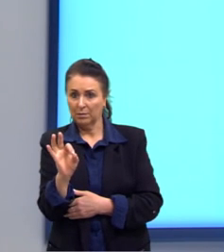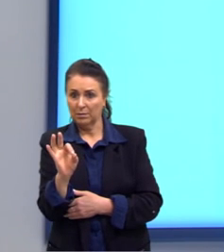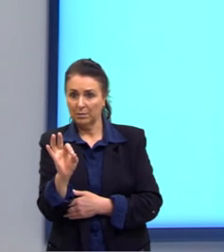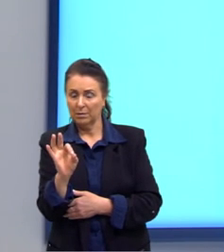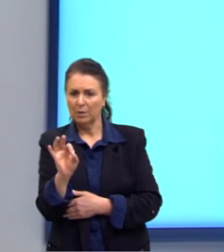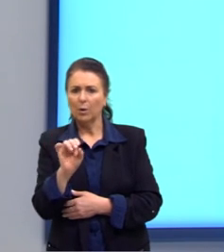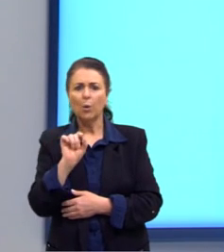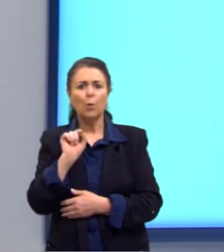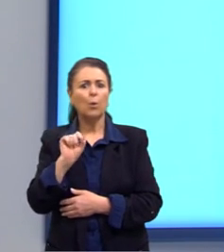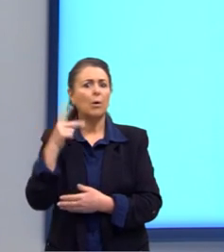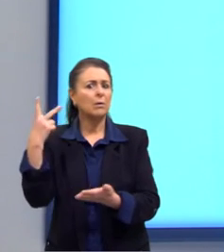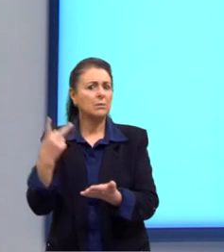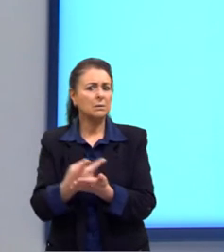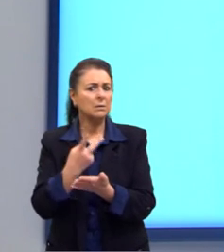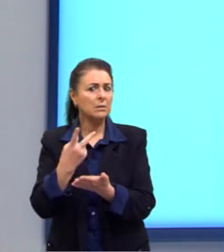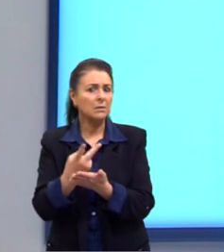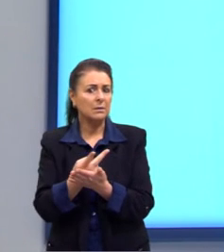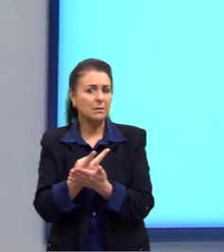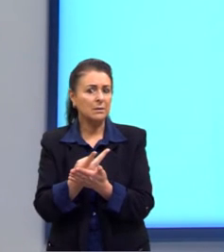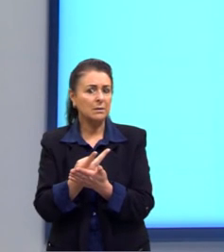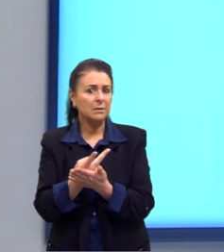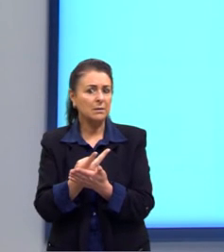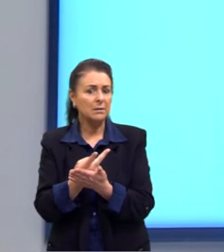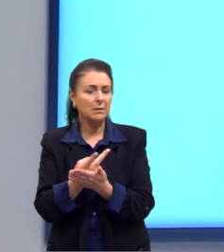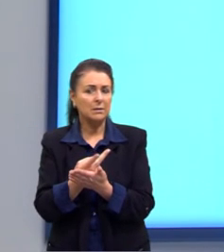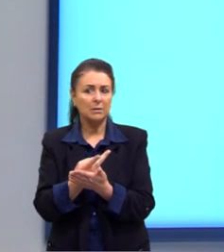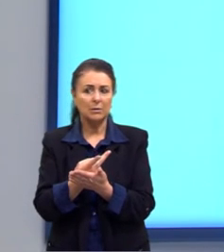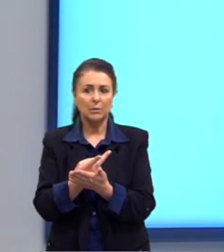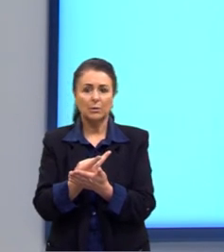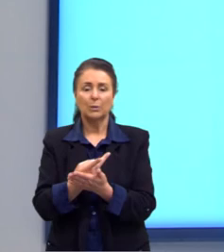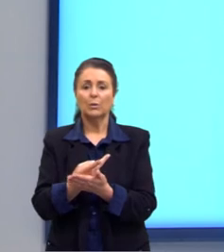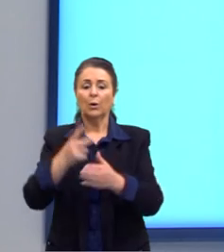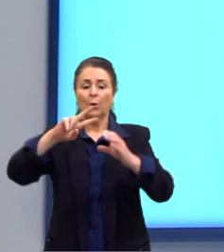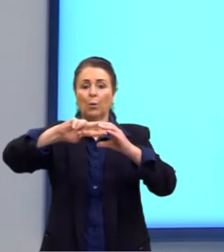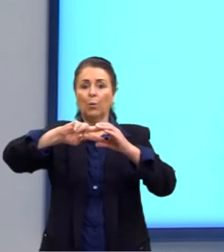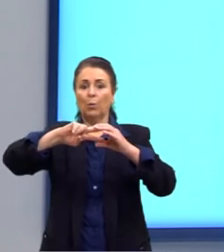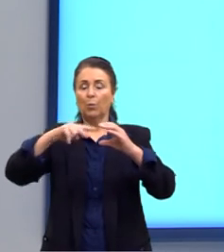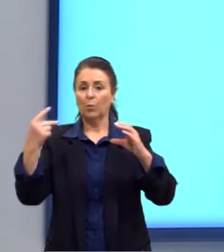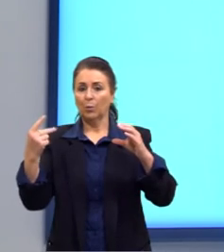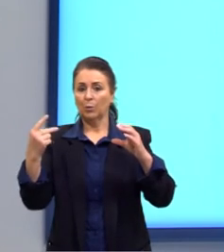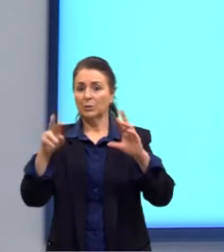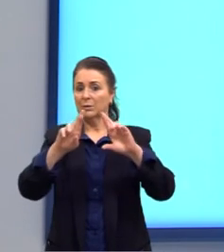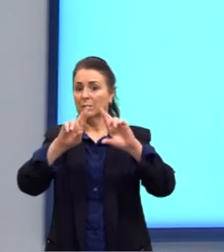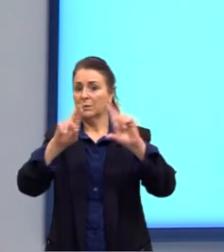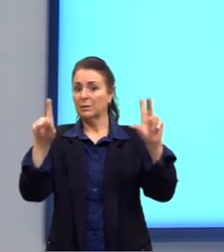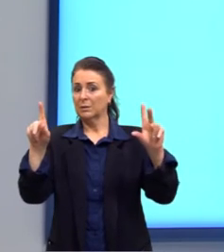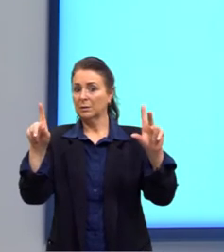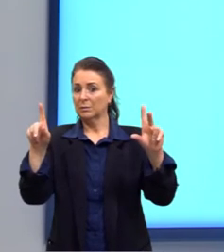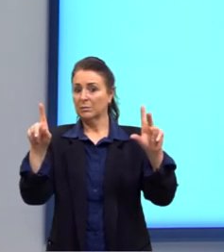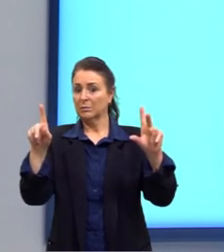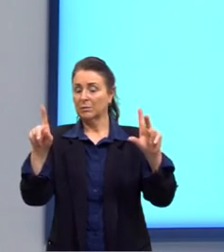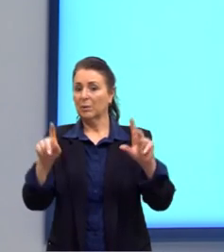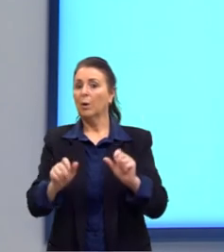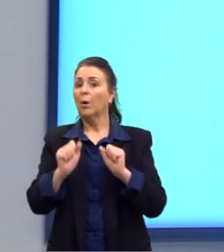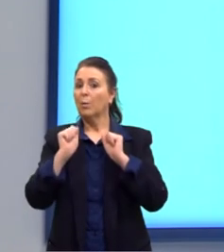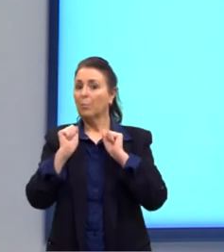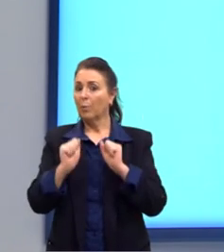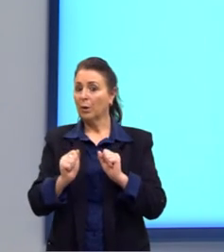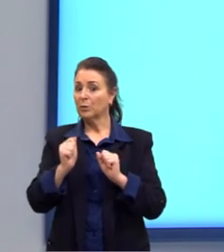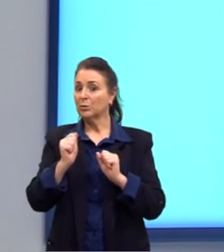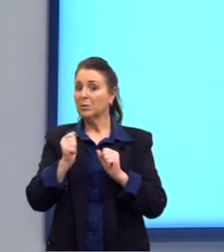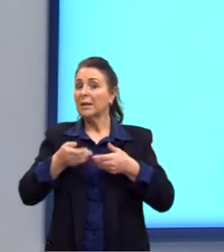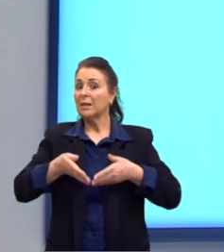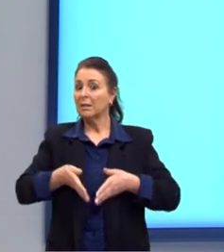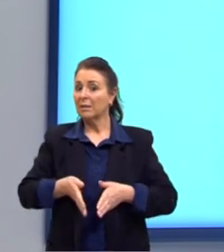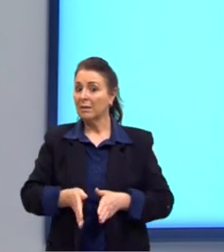que que ocorreu então né esses heterozigotos eles vão ter duas chances de nascer